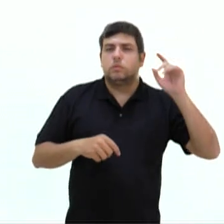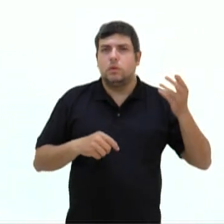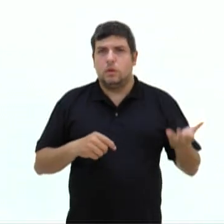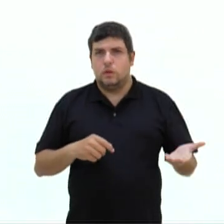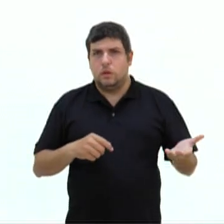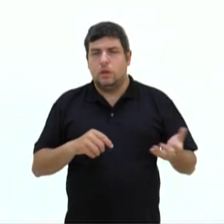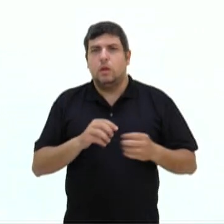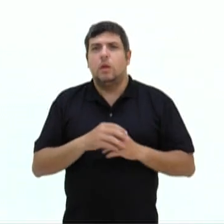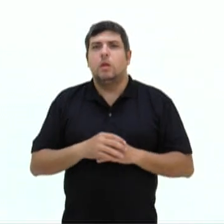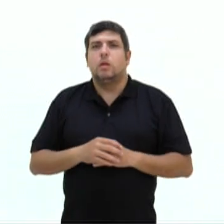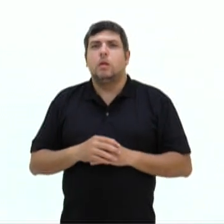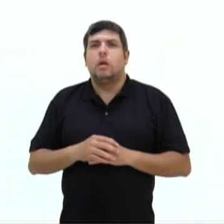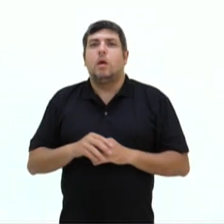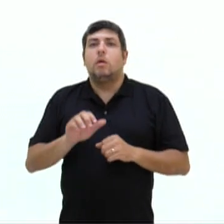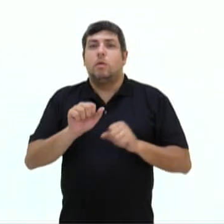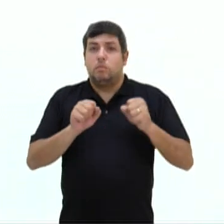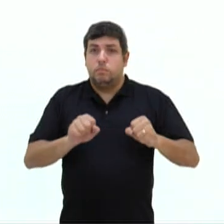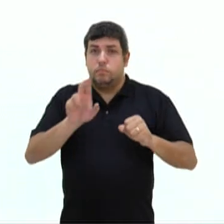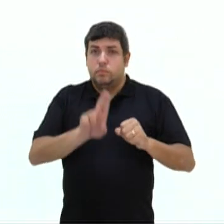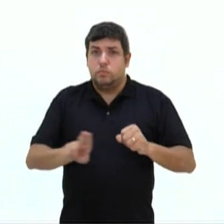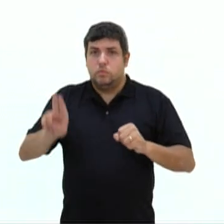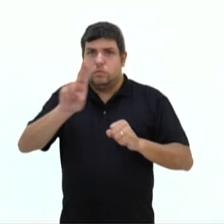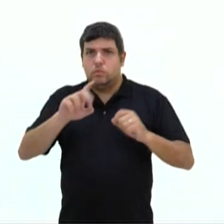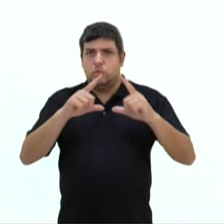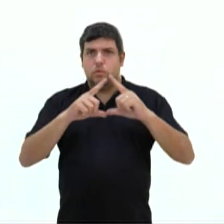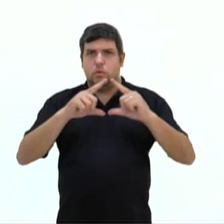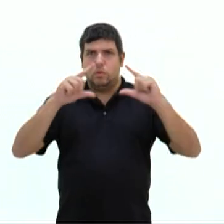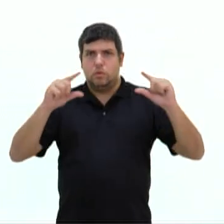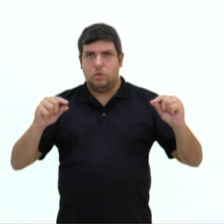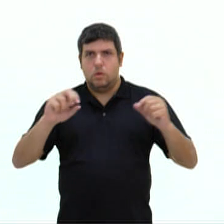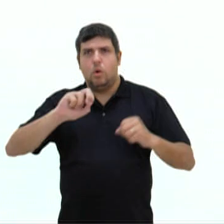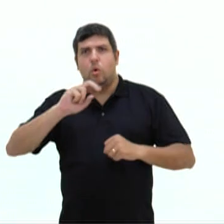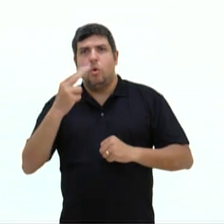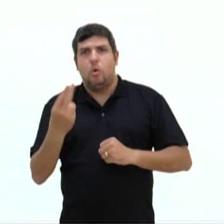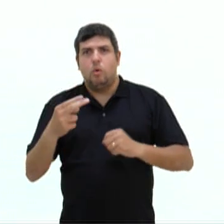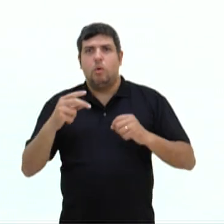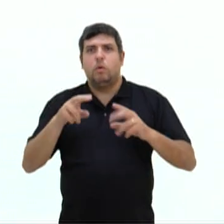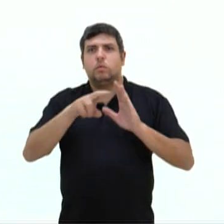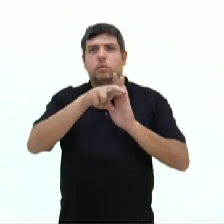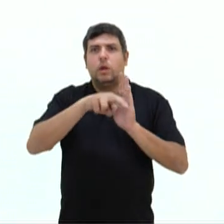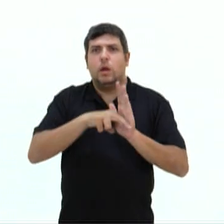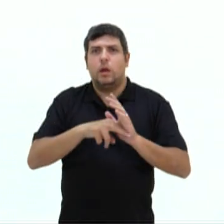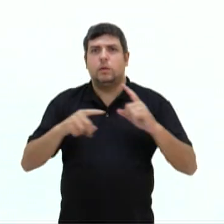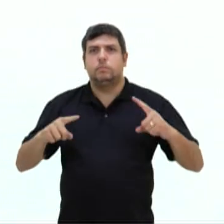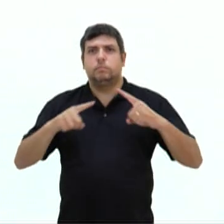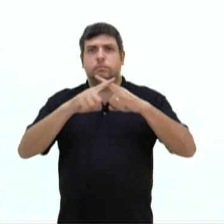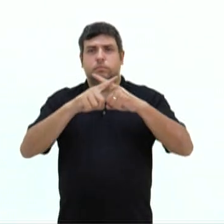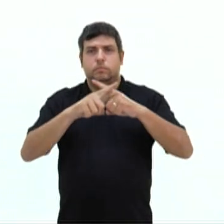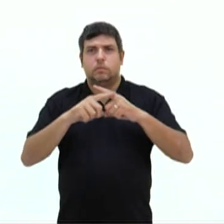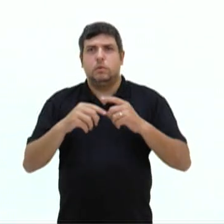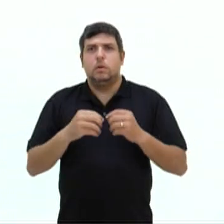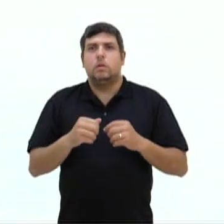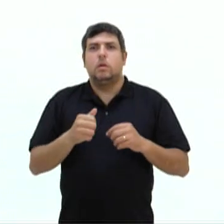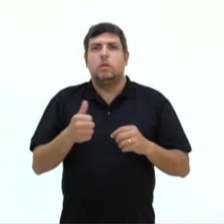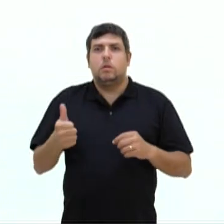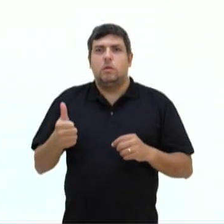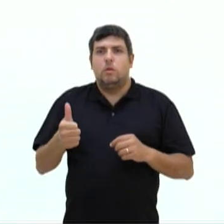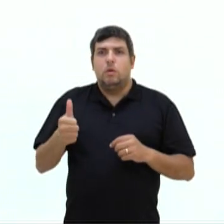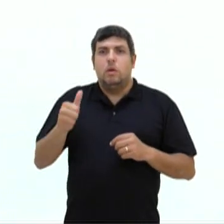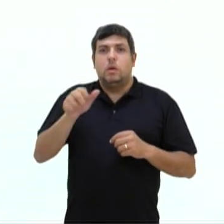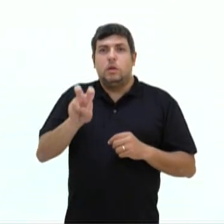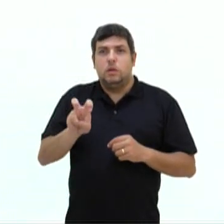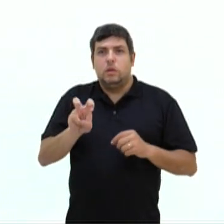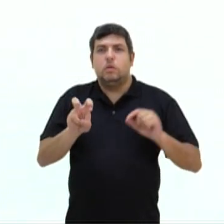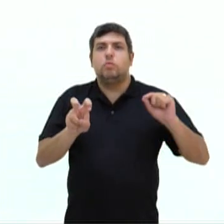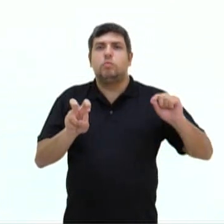usar a nossa equaçãozinha do rendimento ou a regra de 3, tá? Então, 15 gramas é a quantidade de produto